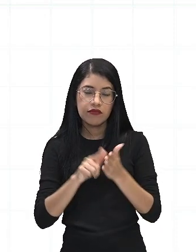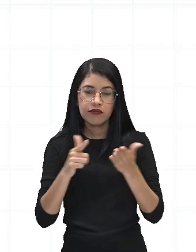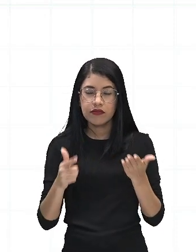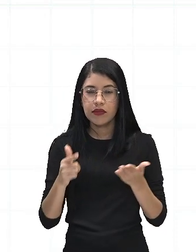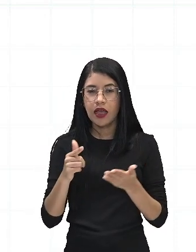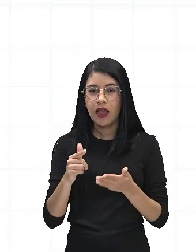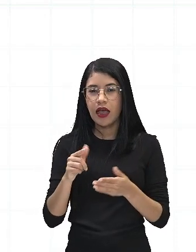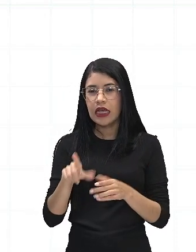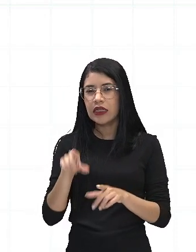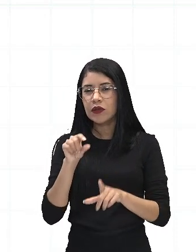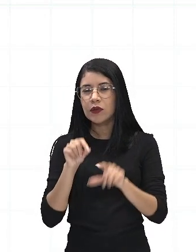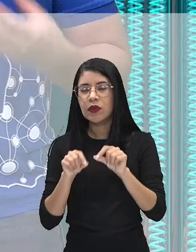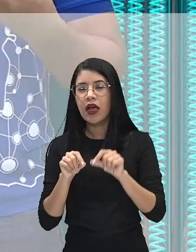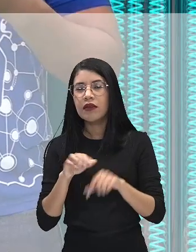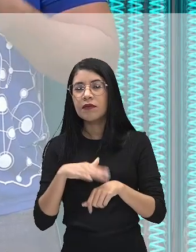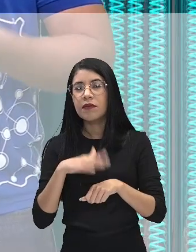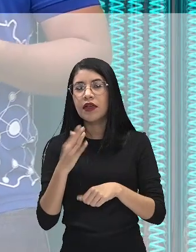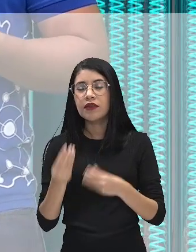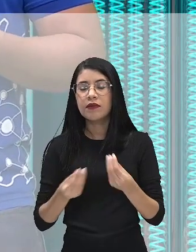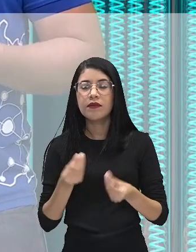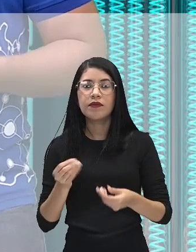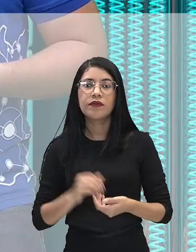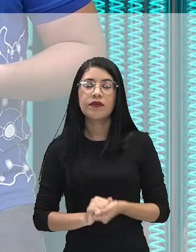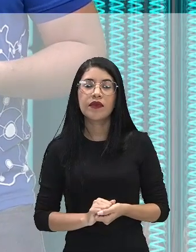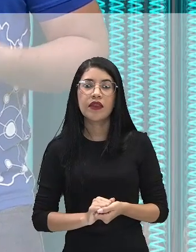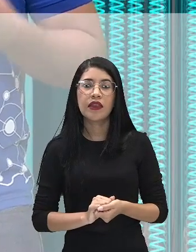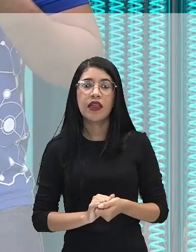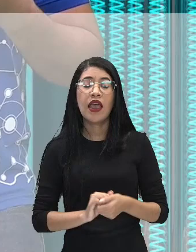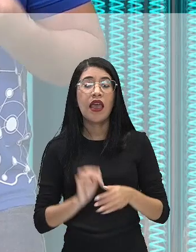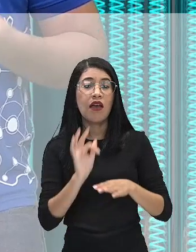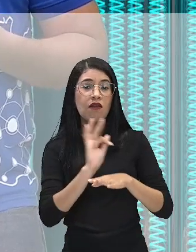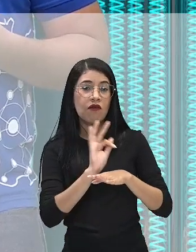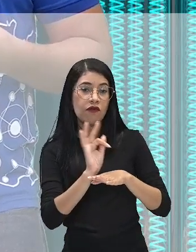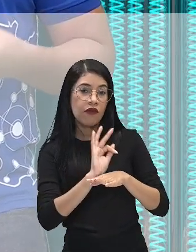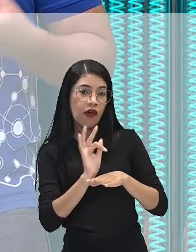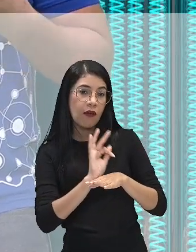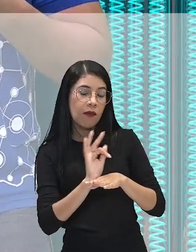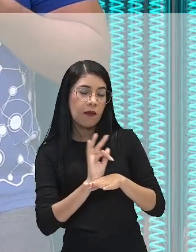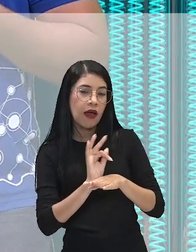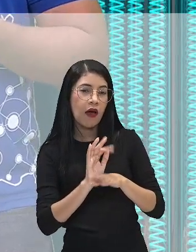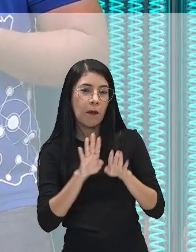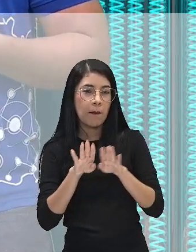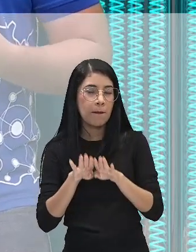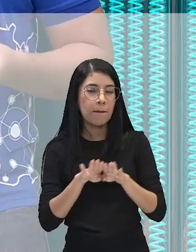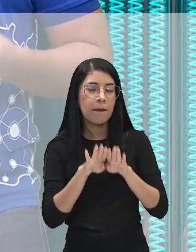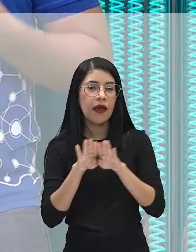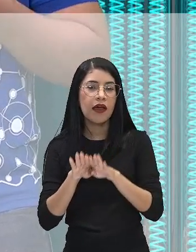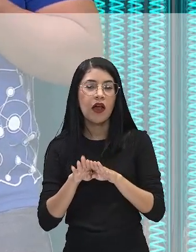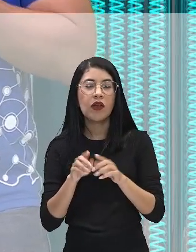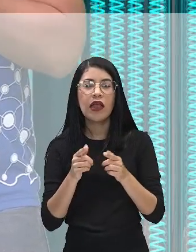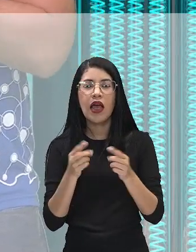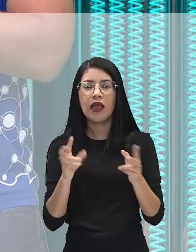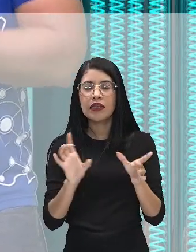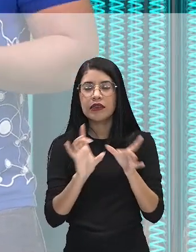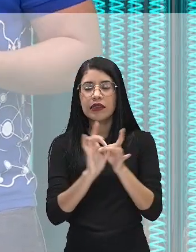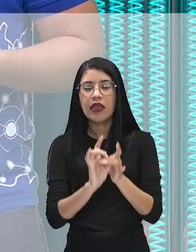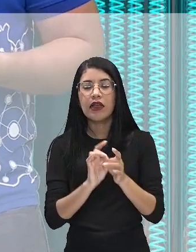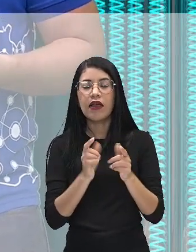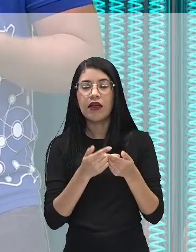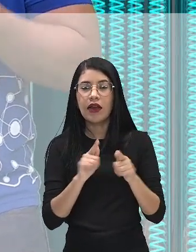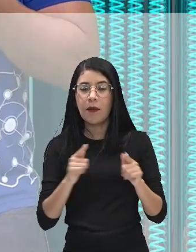costuma preferir? É exatamente a linguagem formal, aquela linguagem que está relacionada à gramática, que segue as